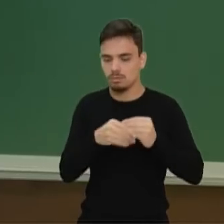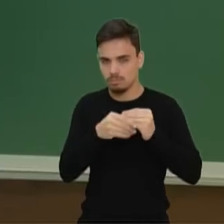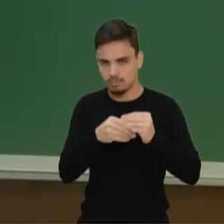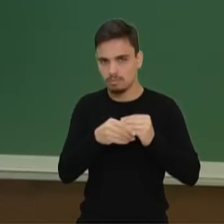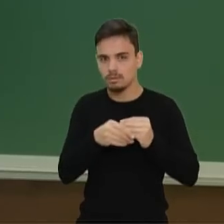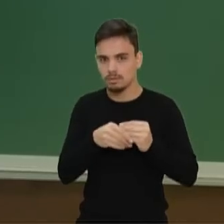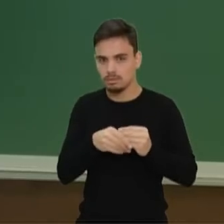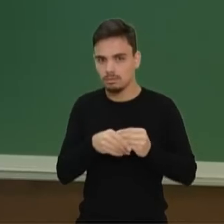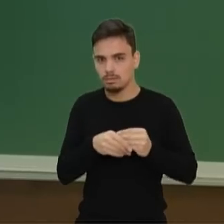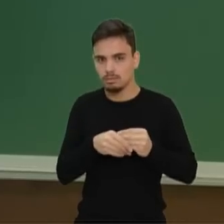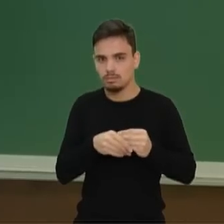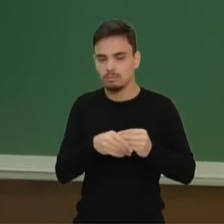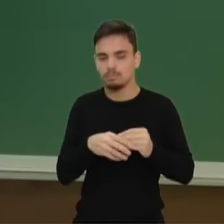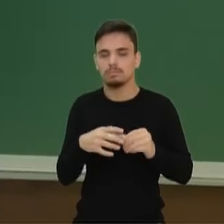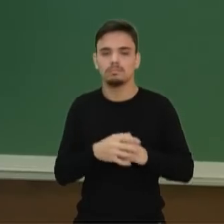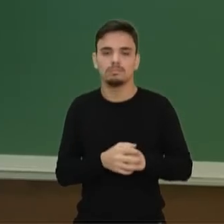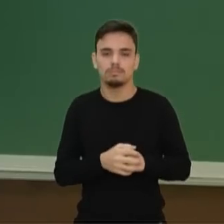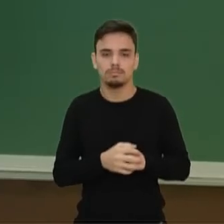complemento,